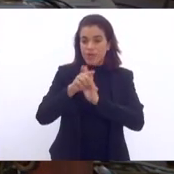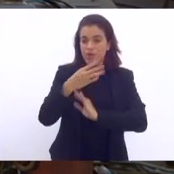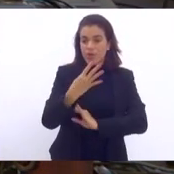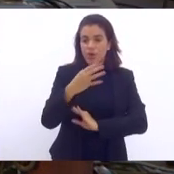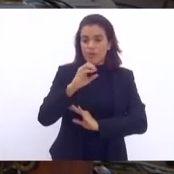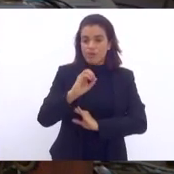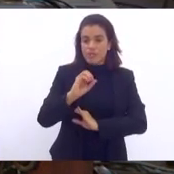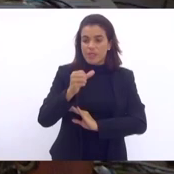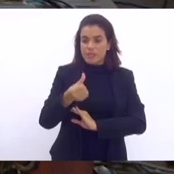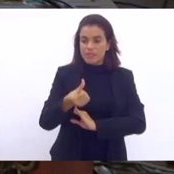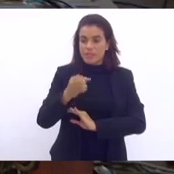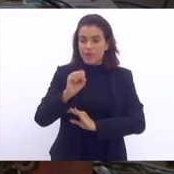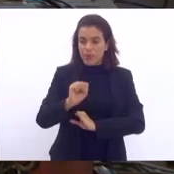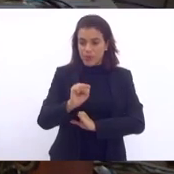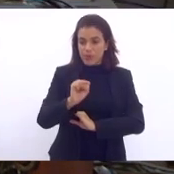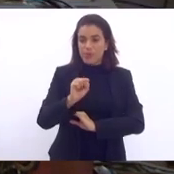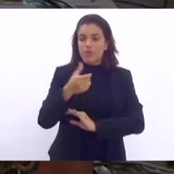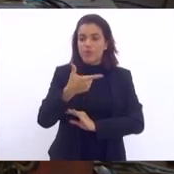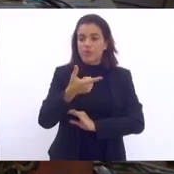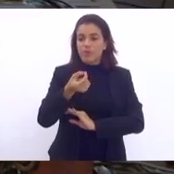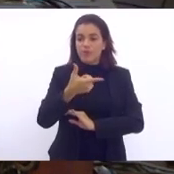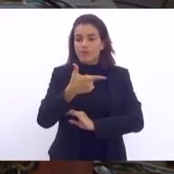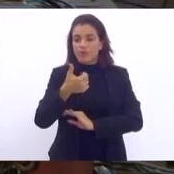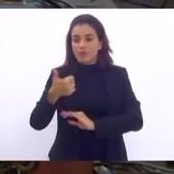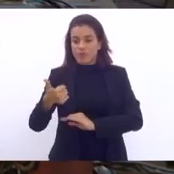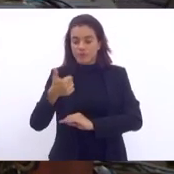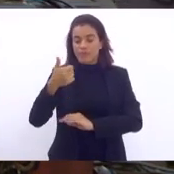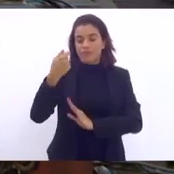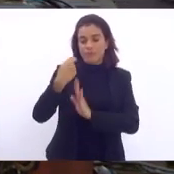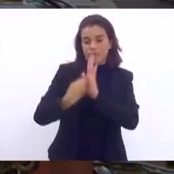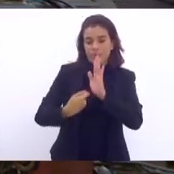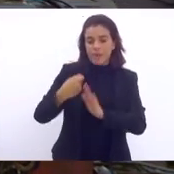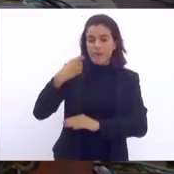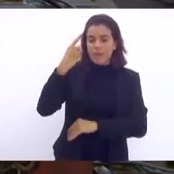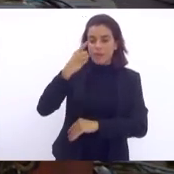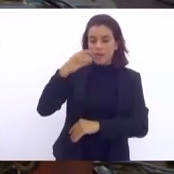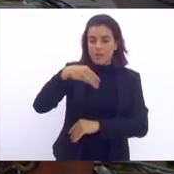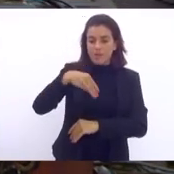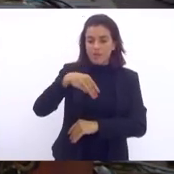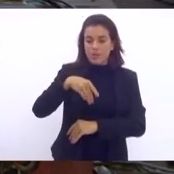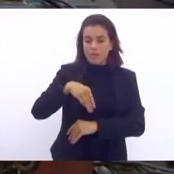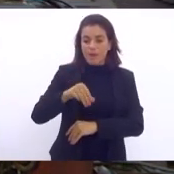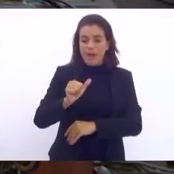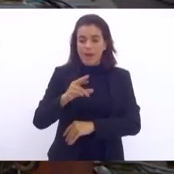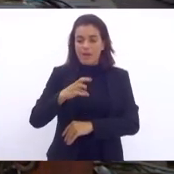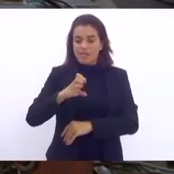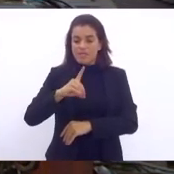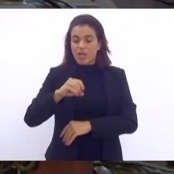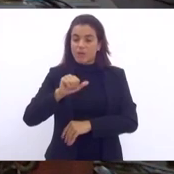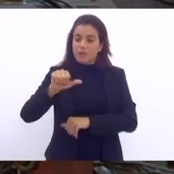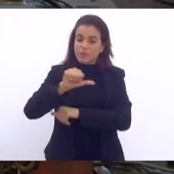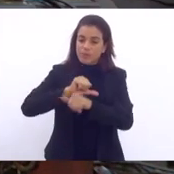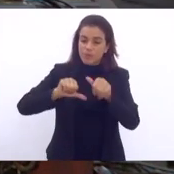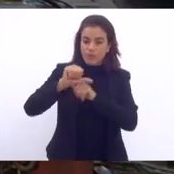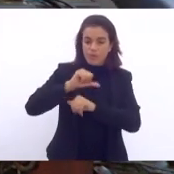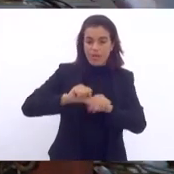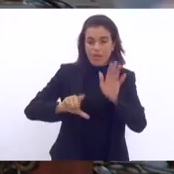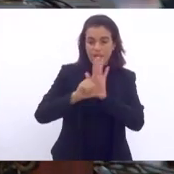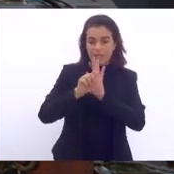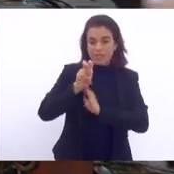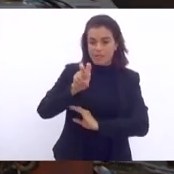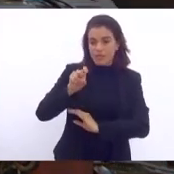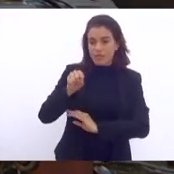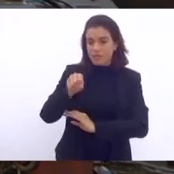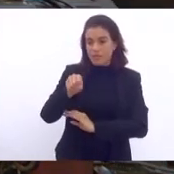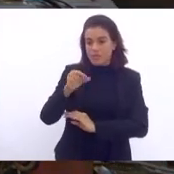4.068, de 21, de autoria do deputado Marcelo Dino, que altera o anexo da lei número 5.645, de 6 de janeiro de